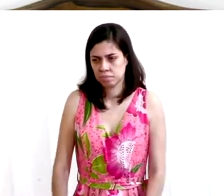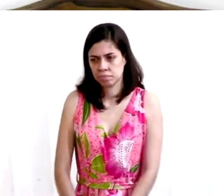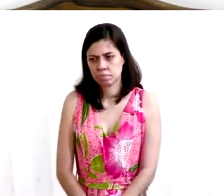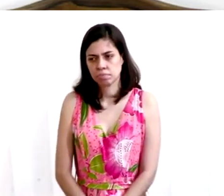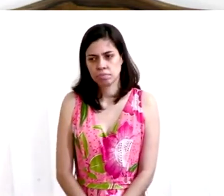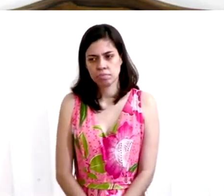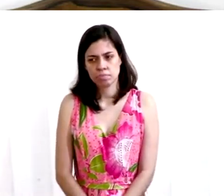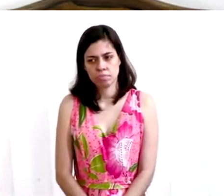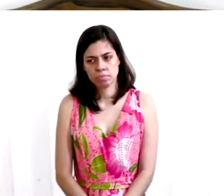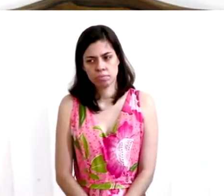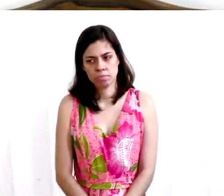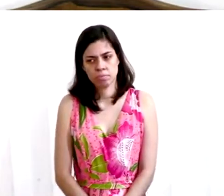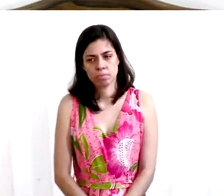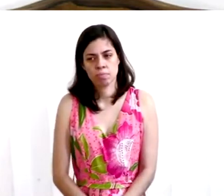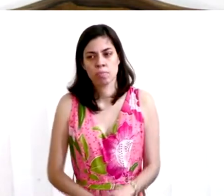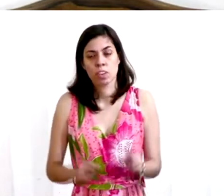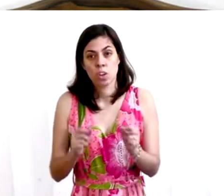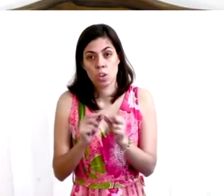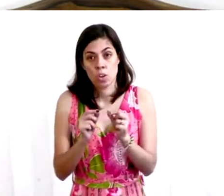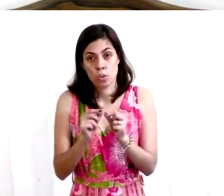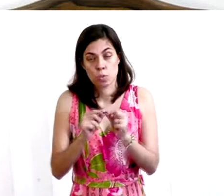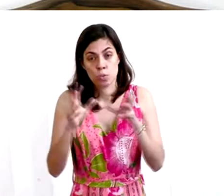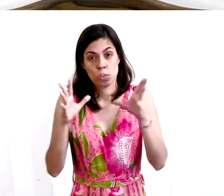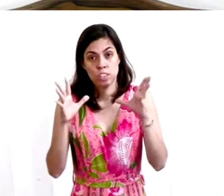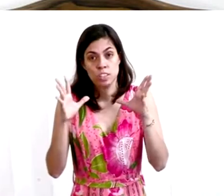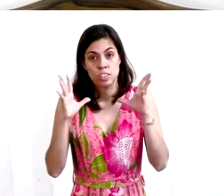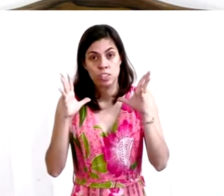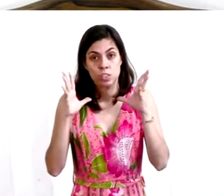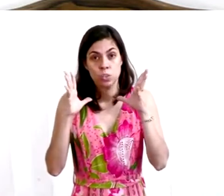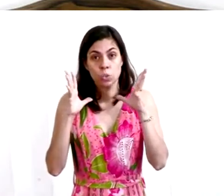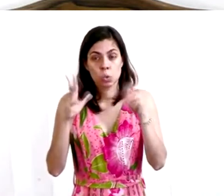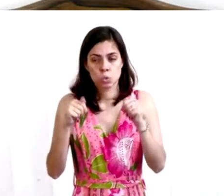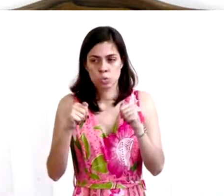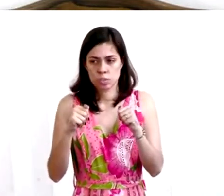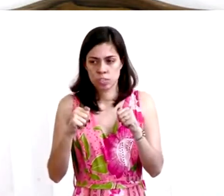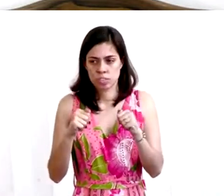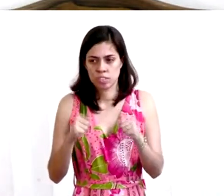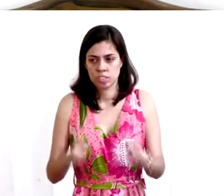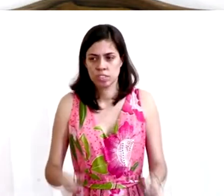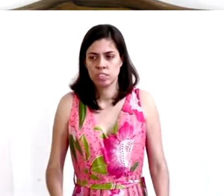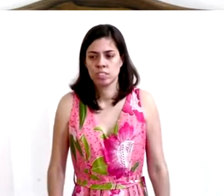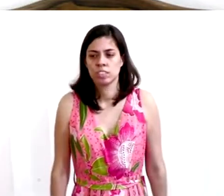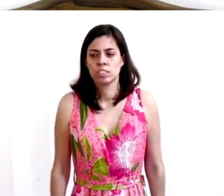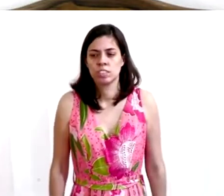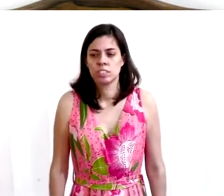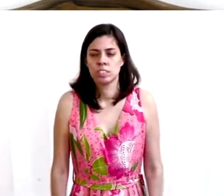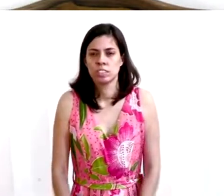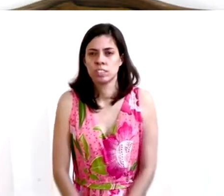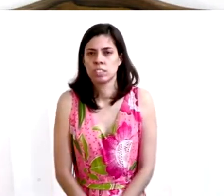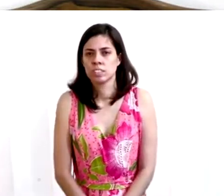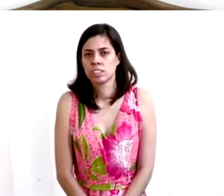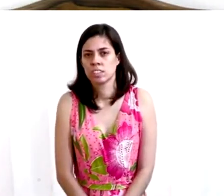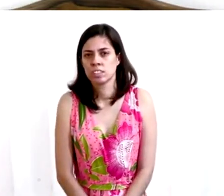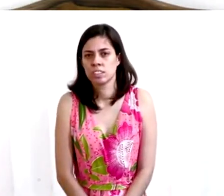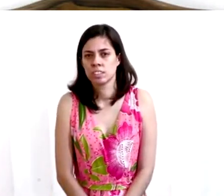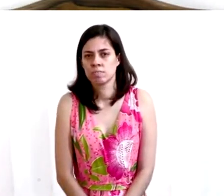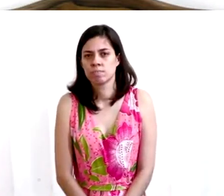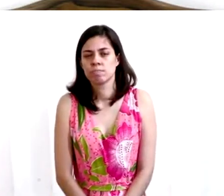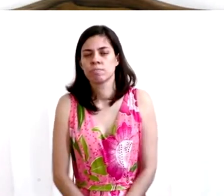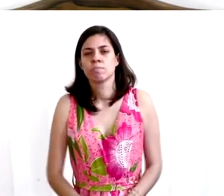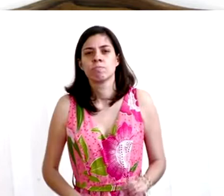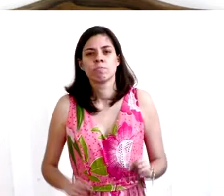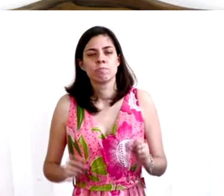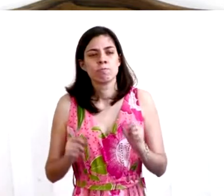do nada, ex nihilo, nós usamos as palavras, ou aquele que fez a luz surgir da escuridão, fiat lux,